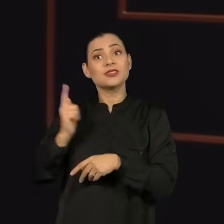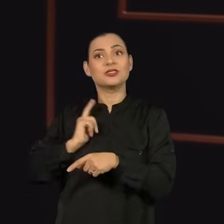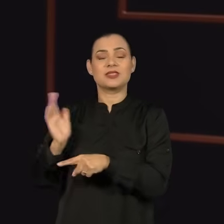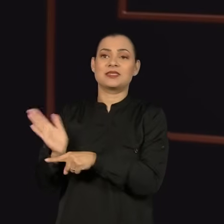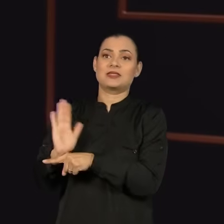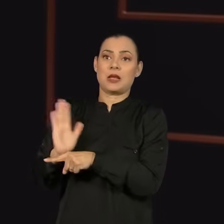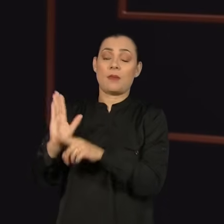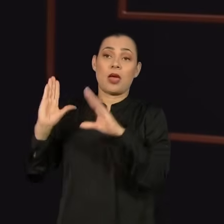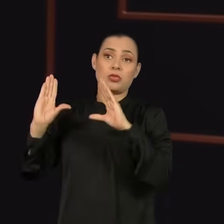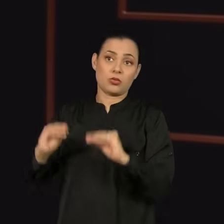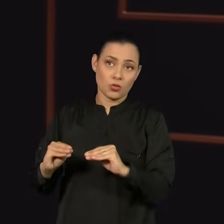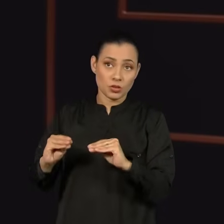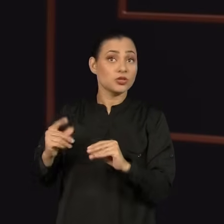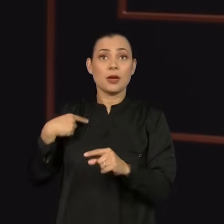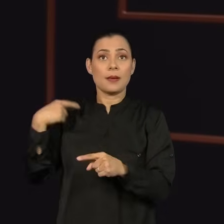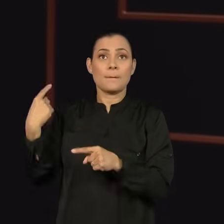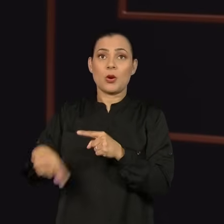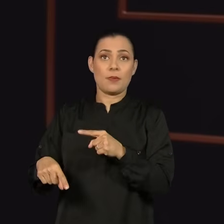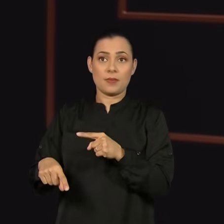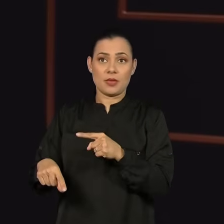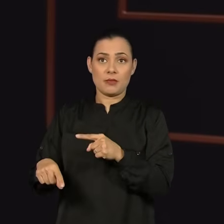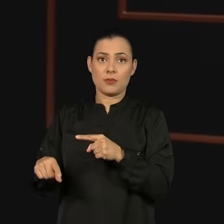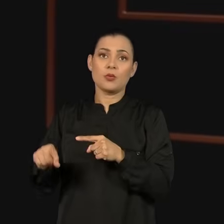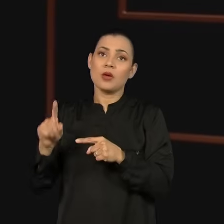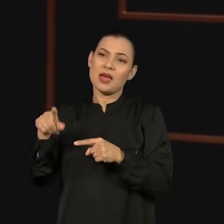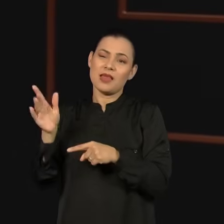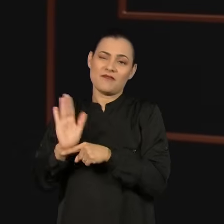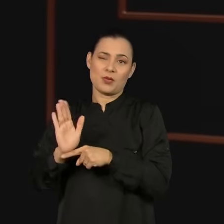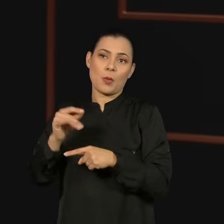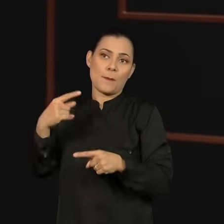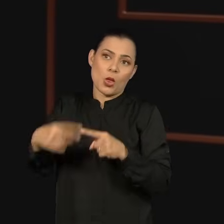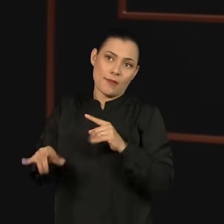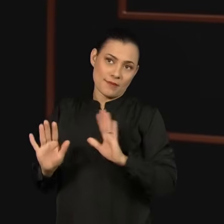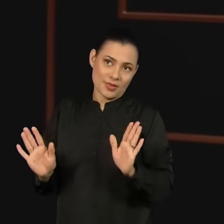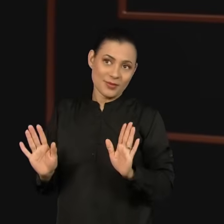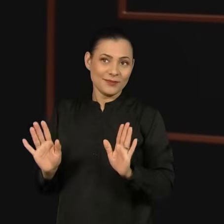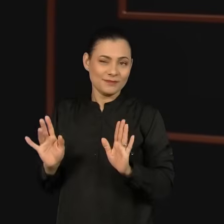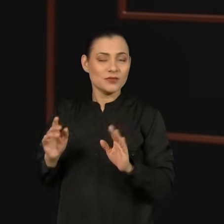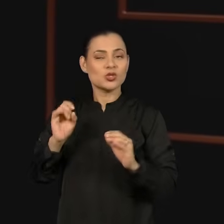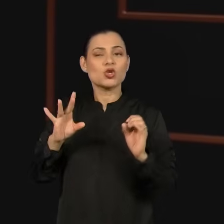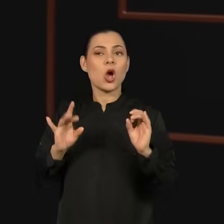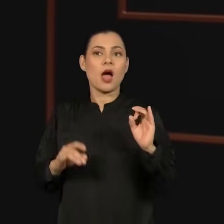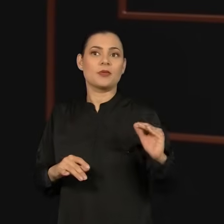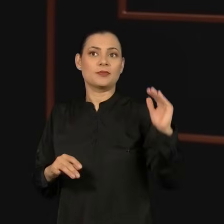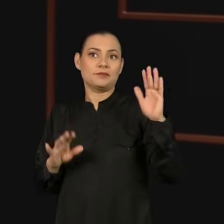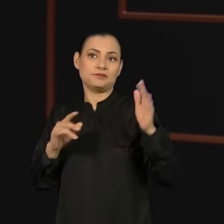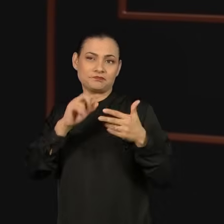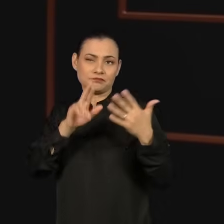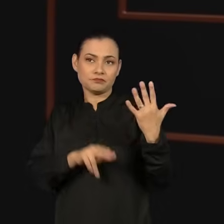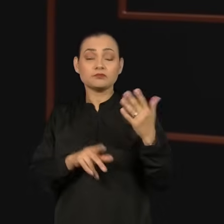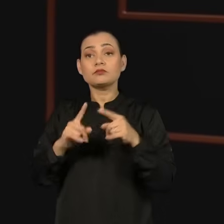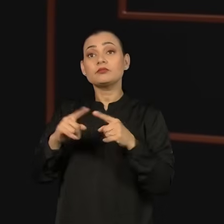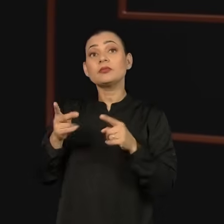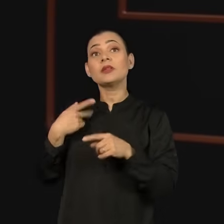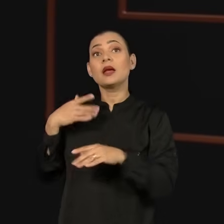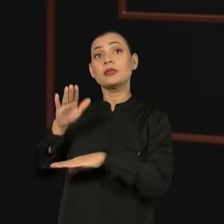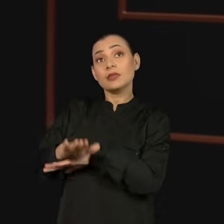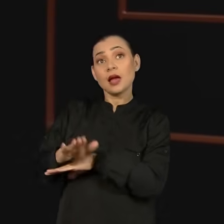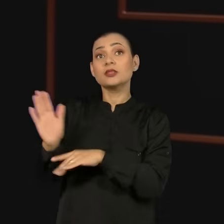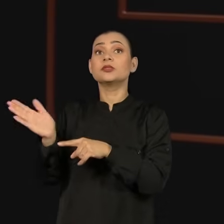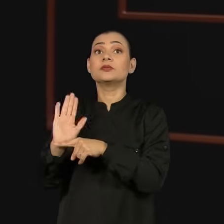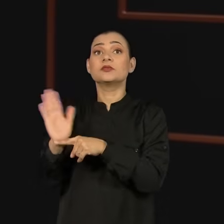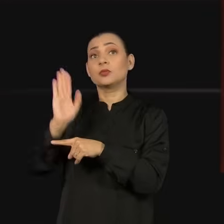de noite era proibido, os filmes proibidos, né? Mas de tarde passava o mesmo filme e podia entrar